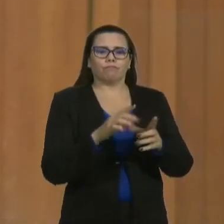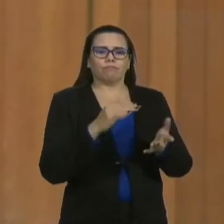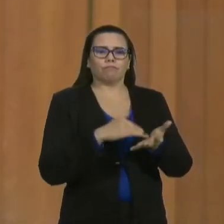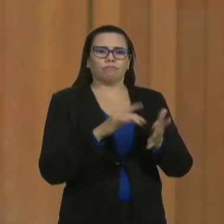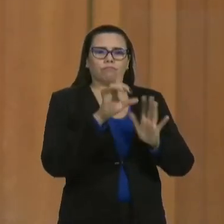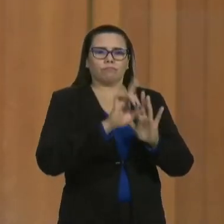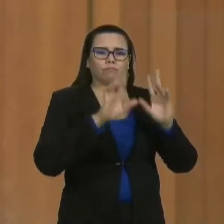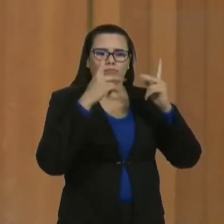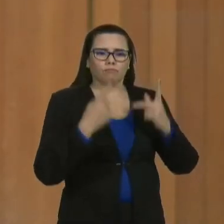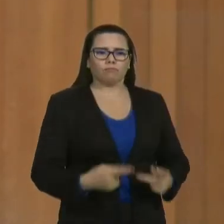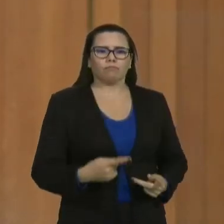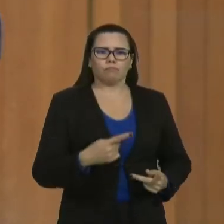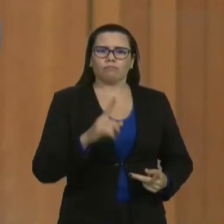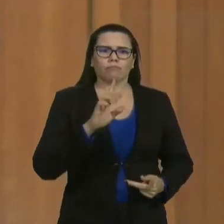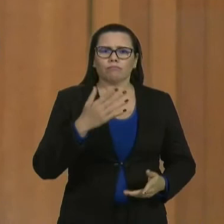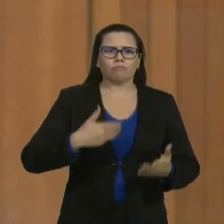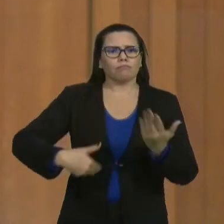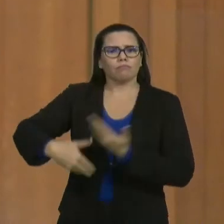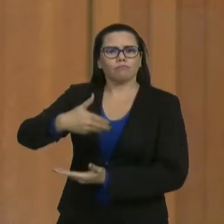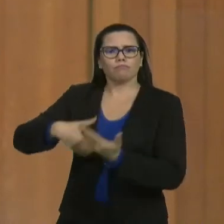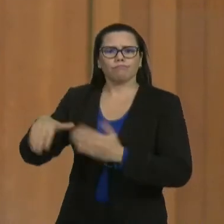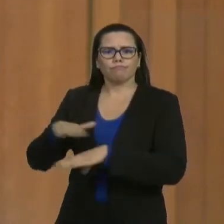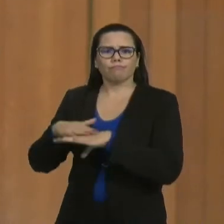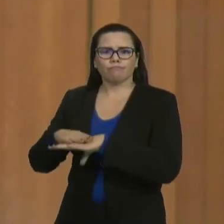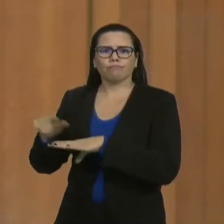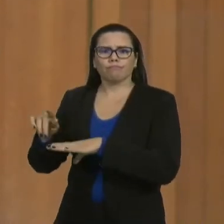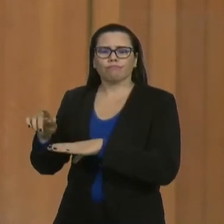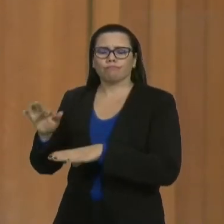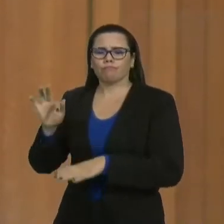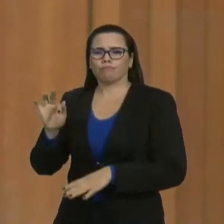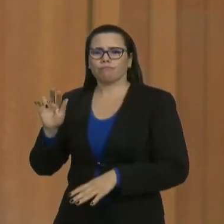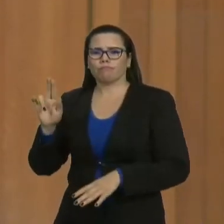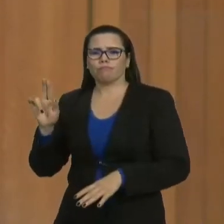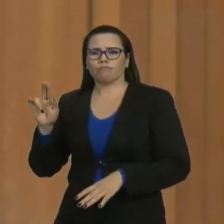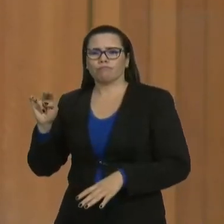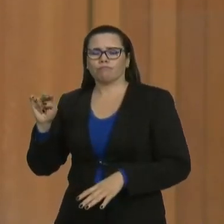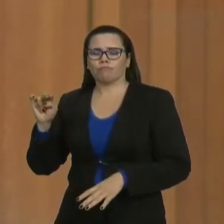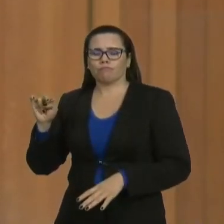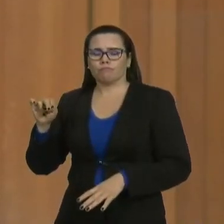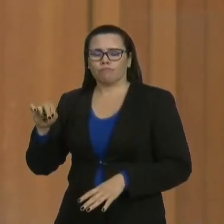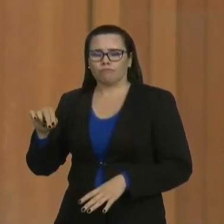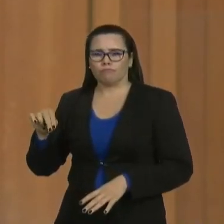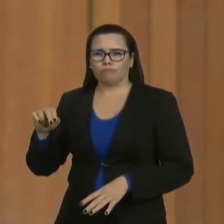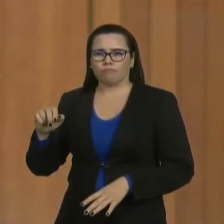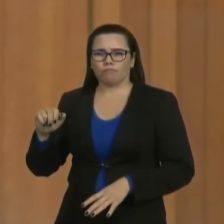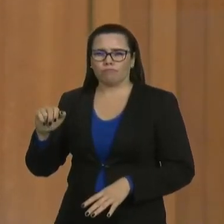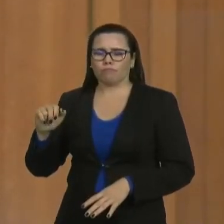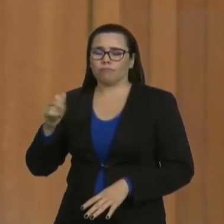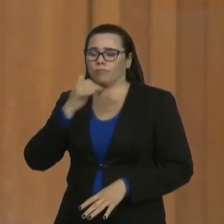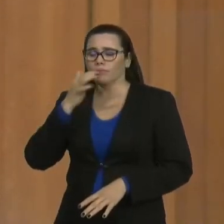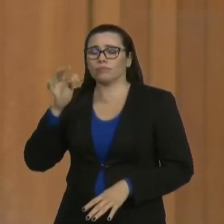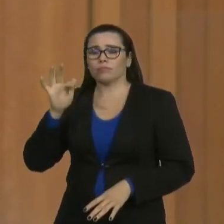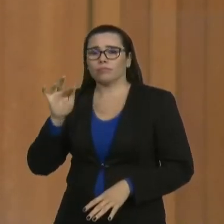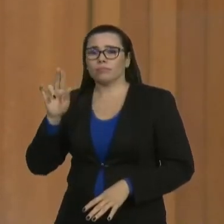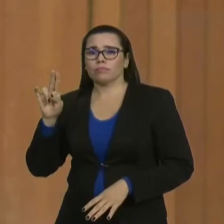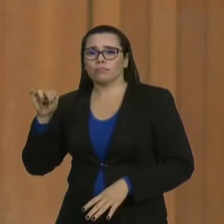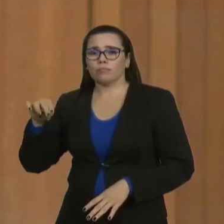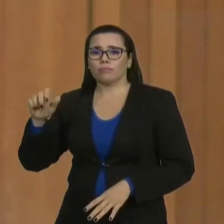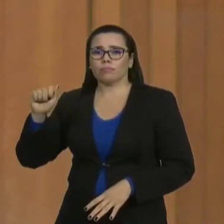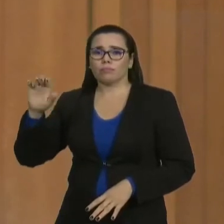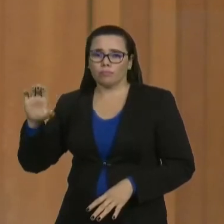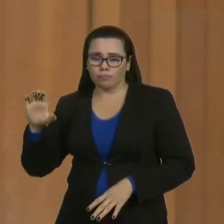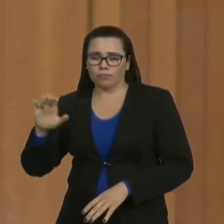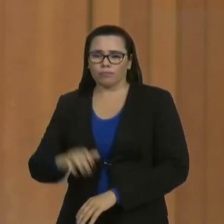momento, juntos, oposição e base do governo e o deputado César Pires, vamos discutir